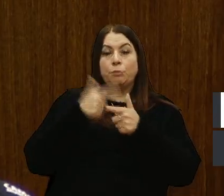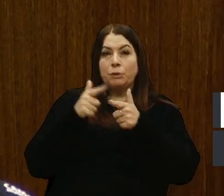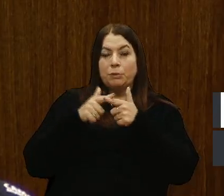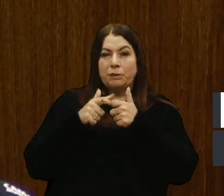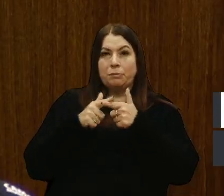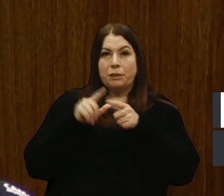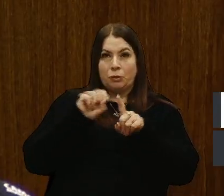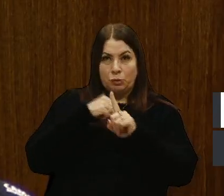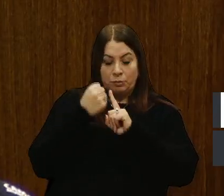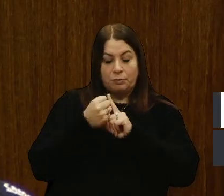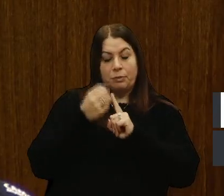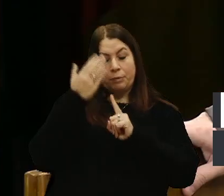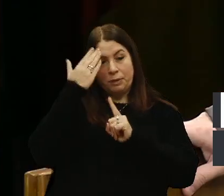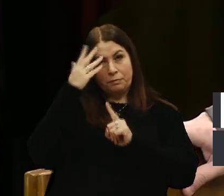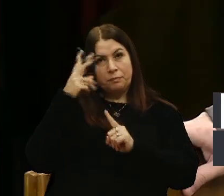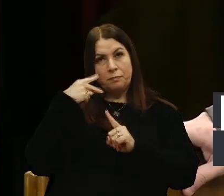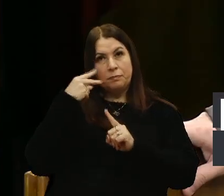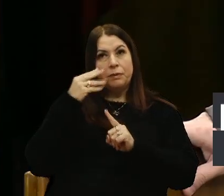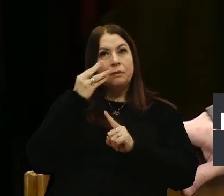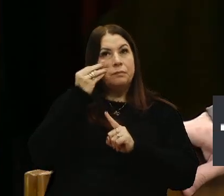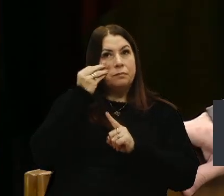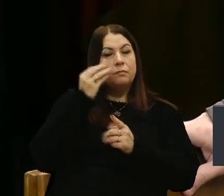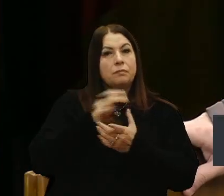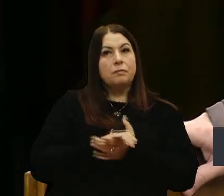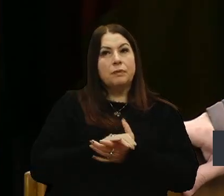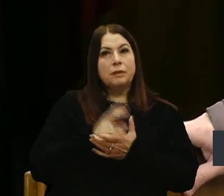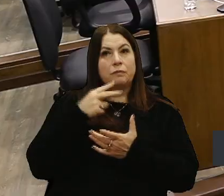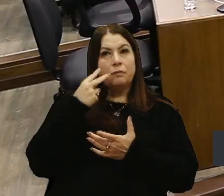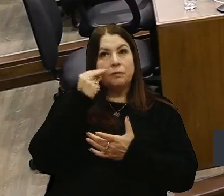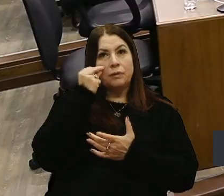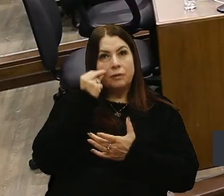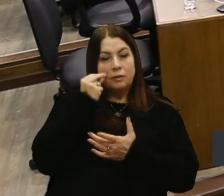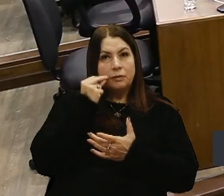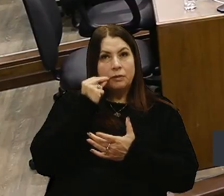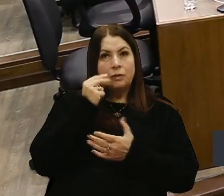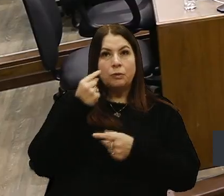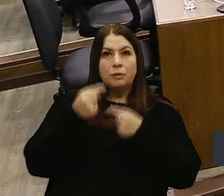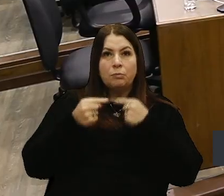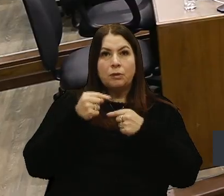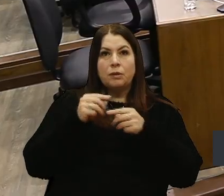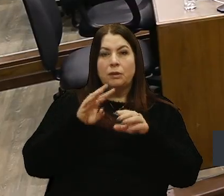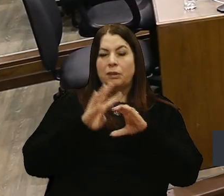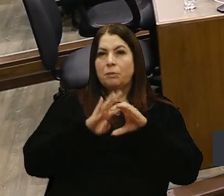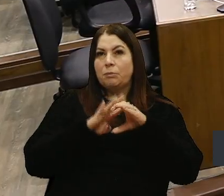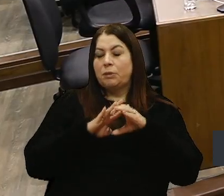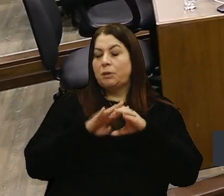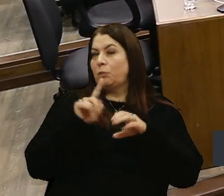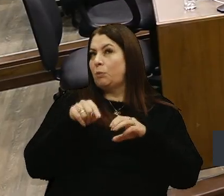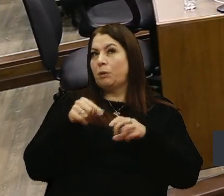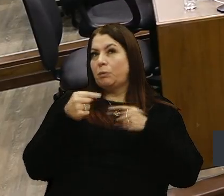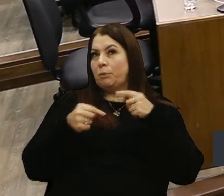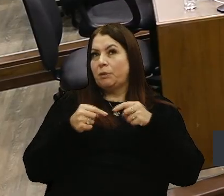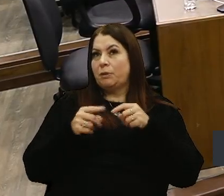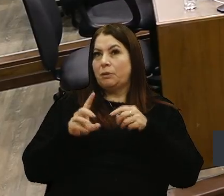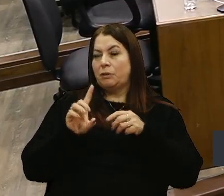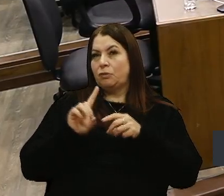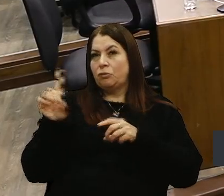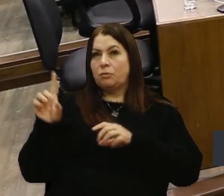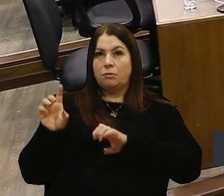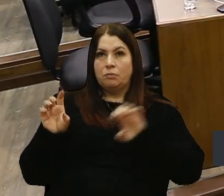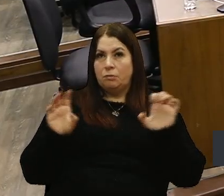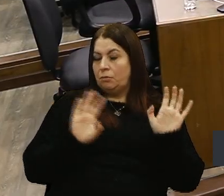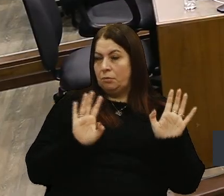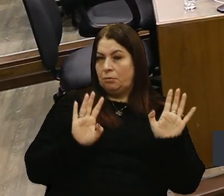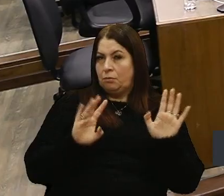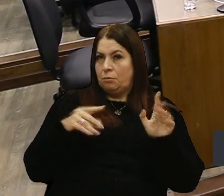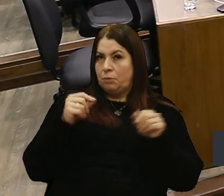nossa sociedade. Muito obrigado, vereador Jack. Vereador Libardi, o debate da Maesa não é um debate de direita nem de esquerda. A